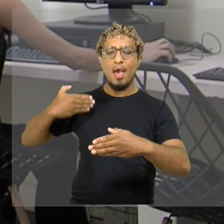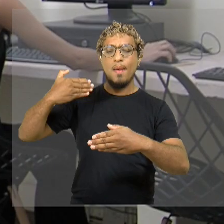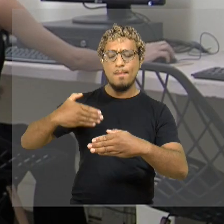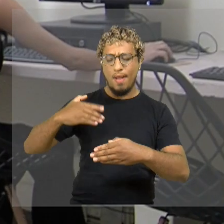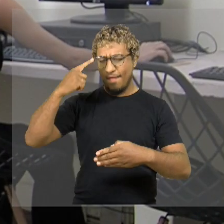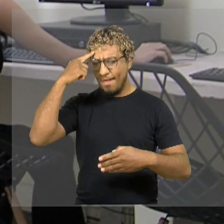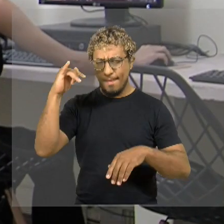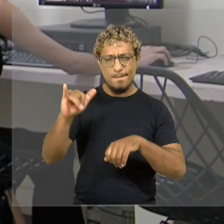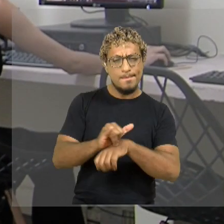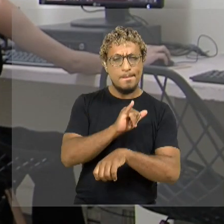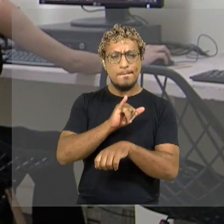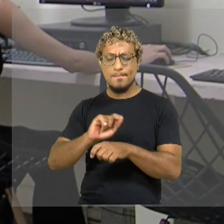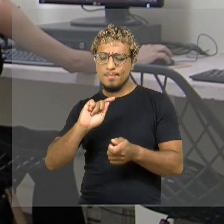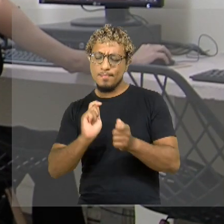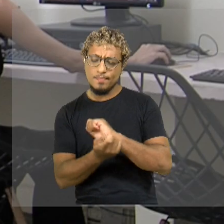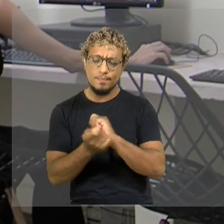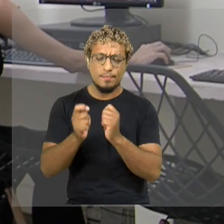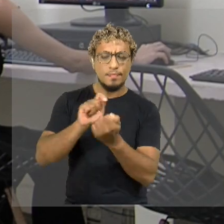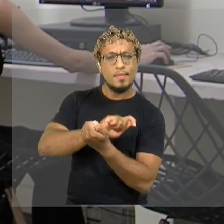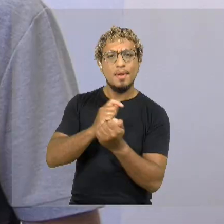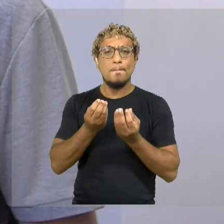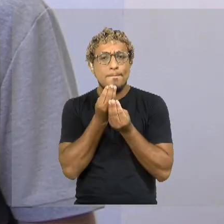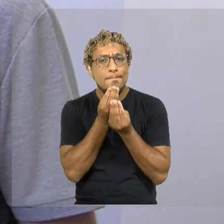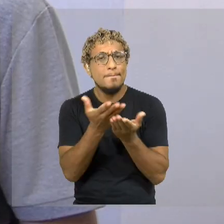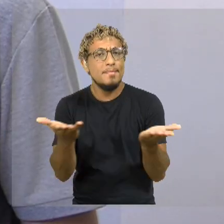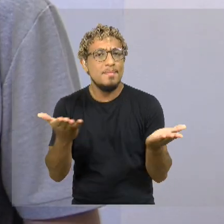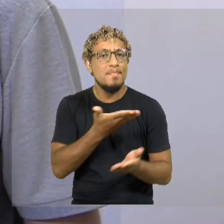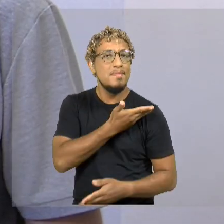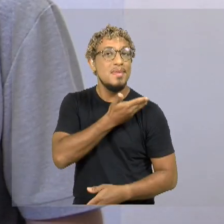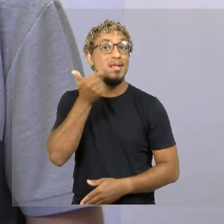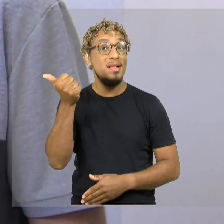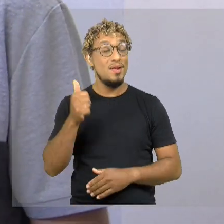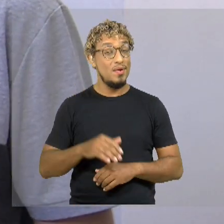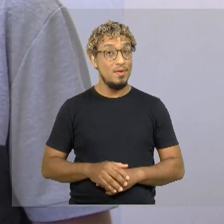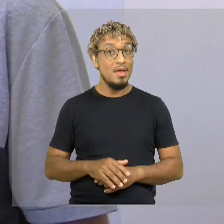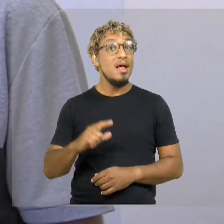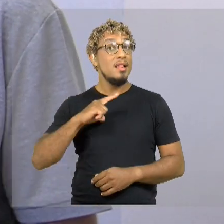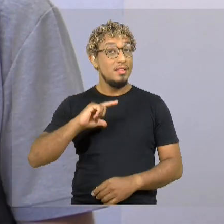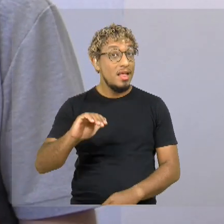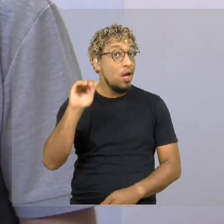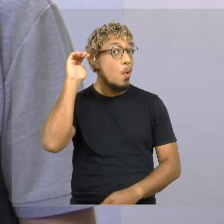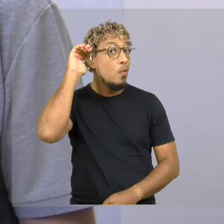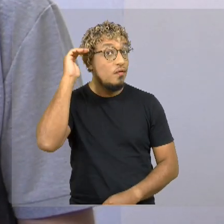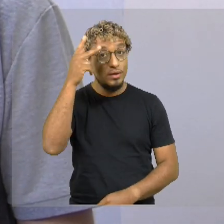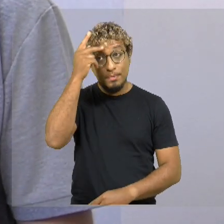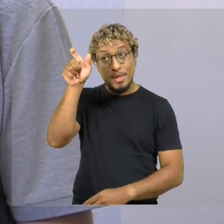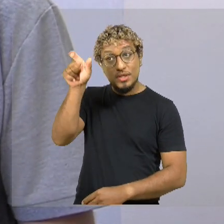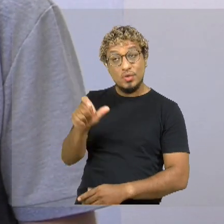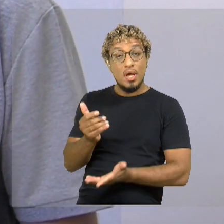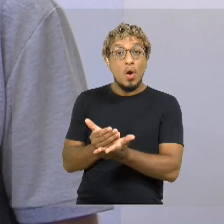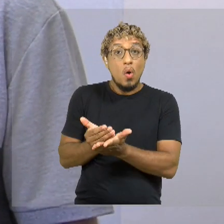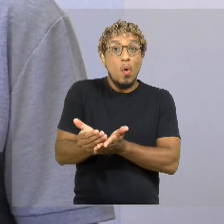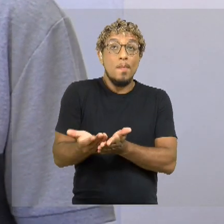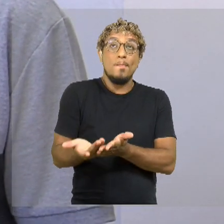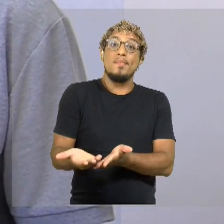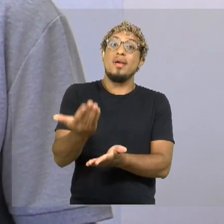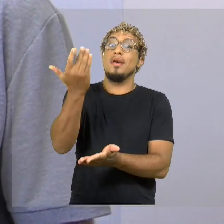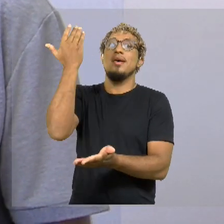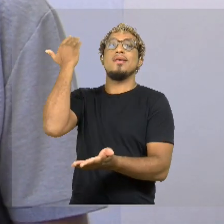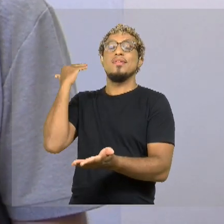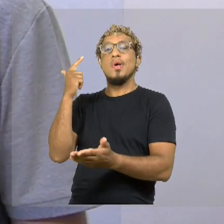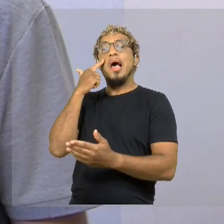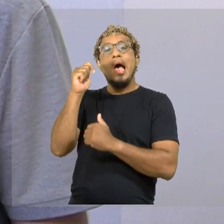reinventando para melhor atender os ouvintes. Nós temos ouvintes desde o início da rádio que acompanharam esse crescimento,